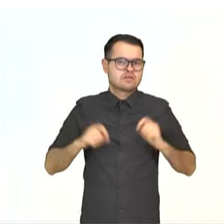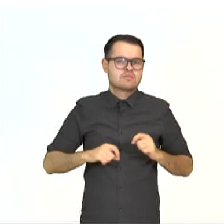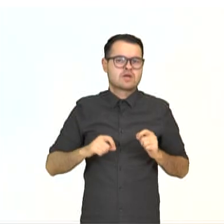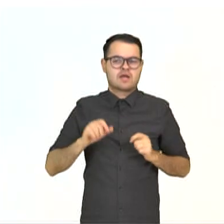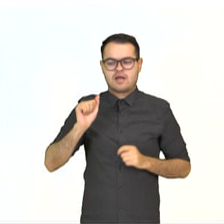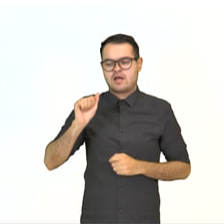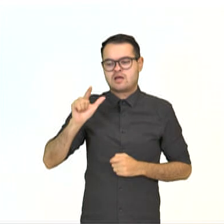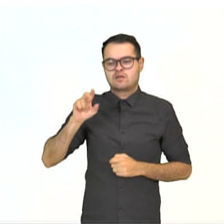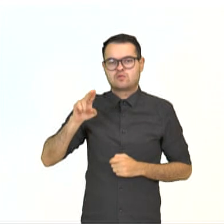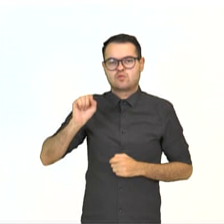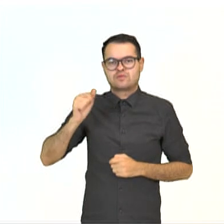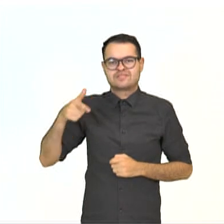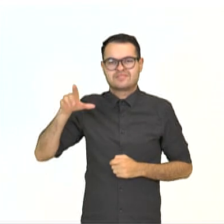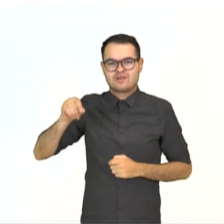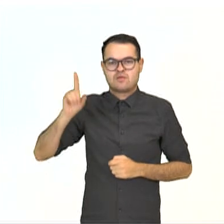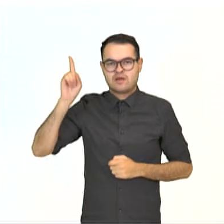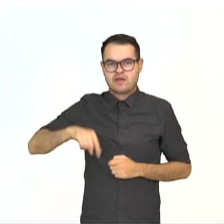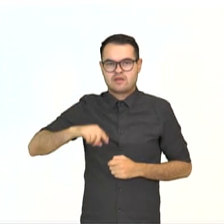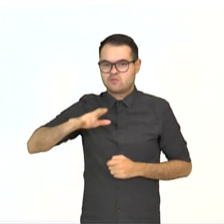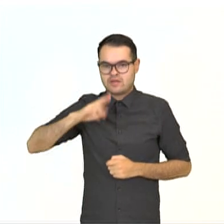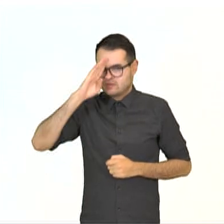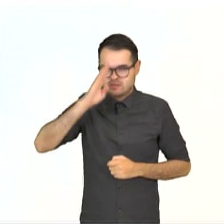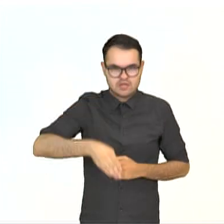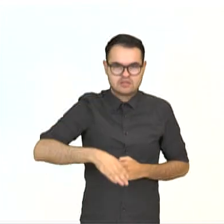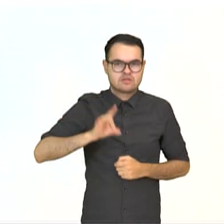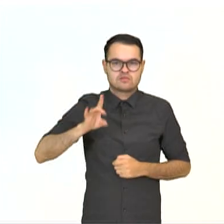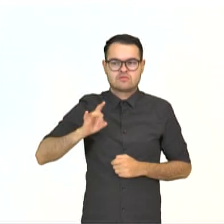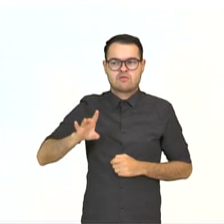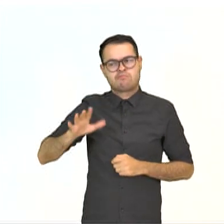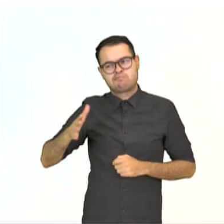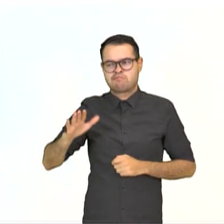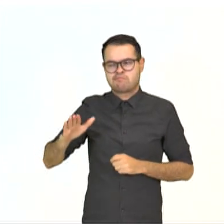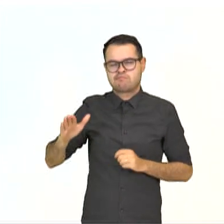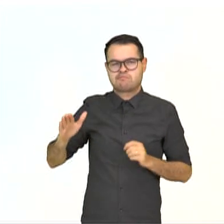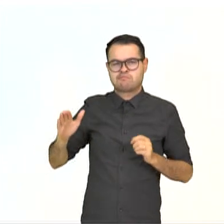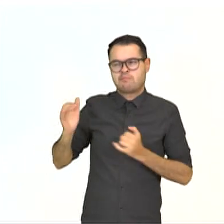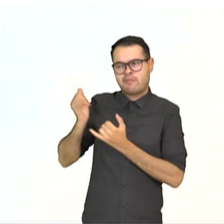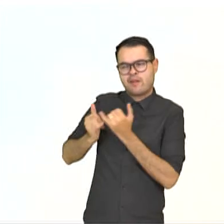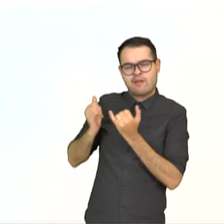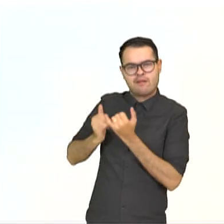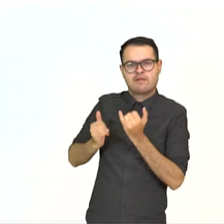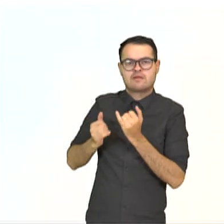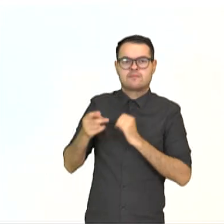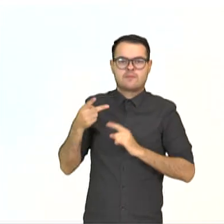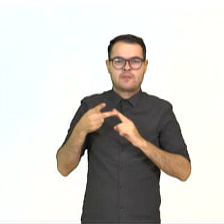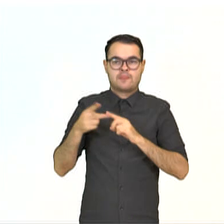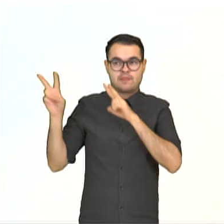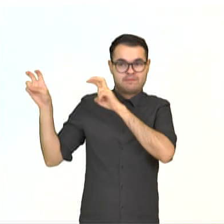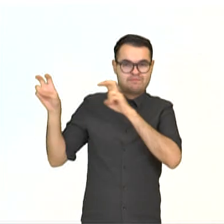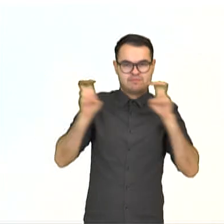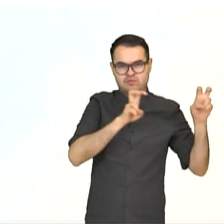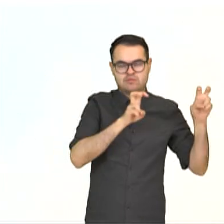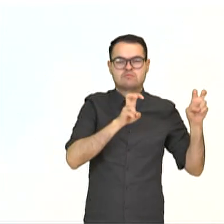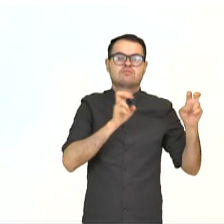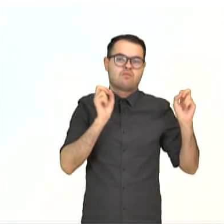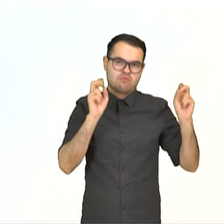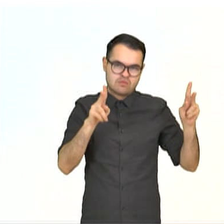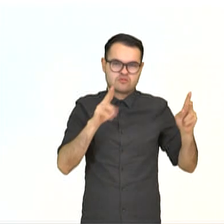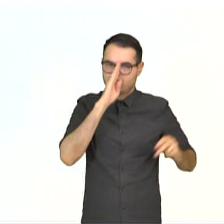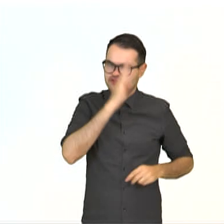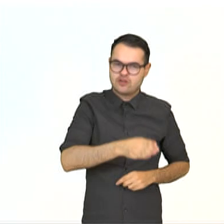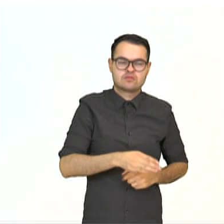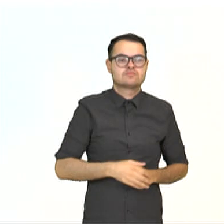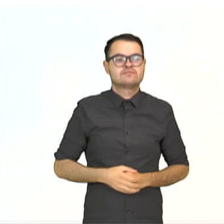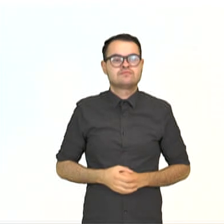alusão, faz uma referência indireta, mencionar vagamente. Citação, menção direta, mesmo que um discurso